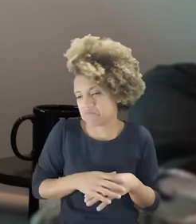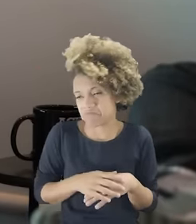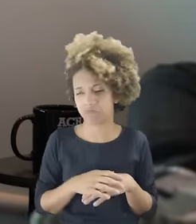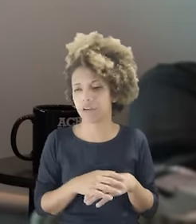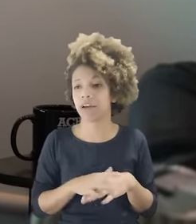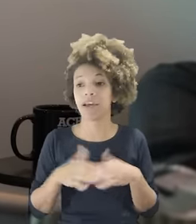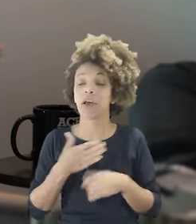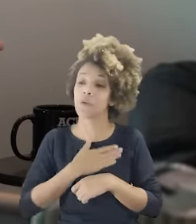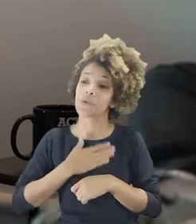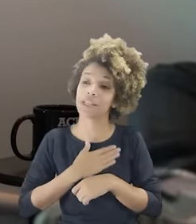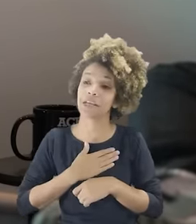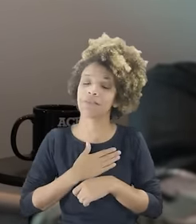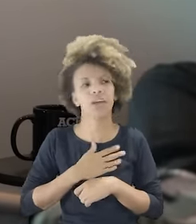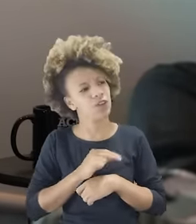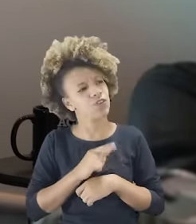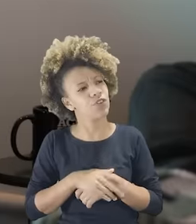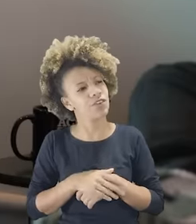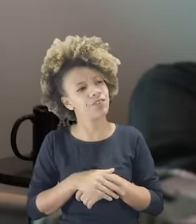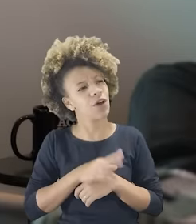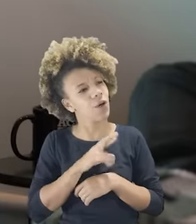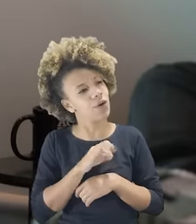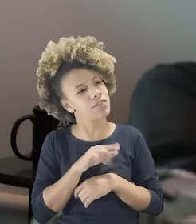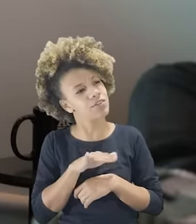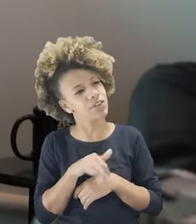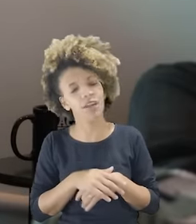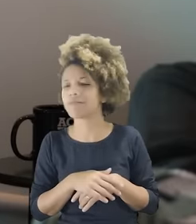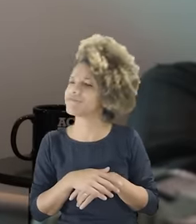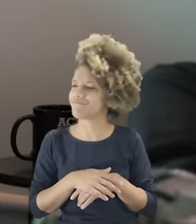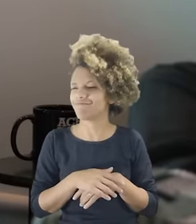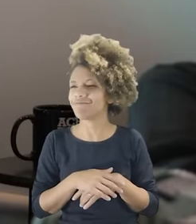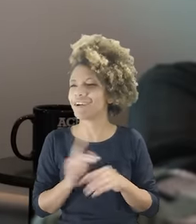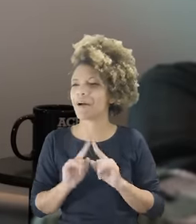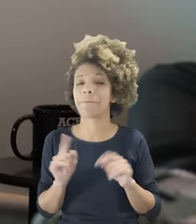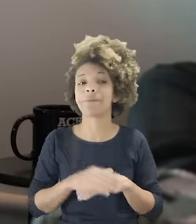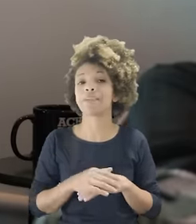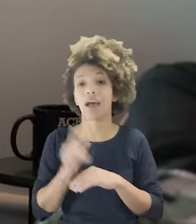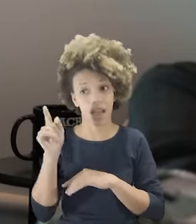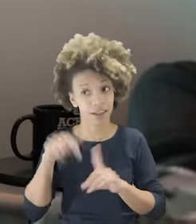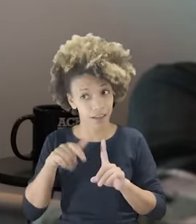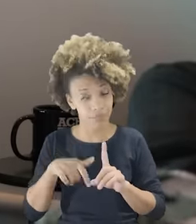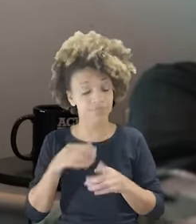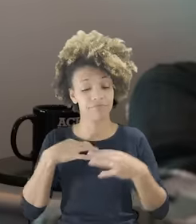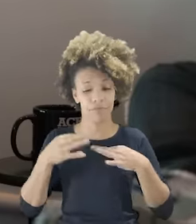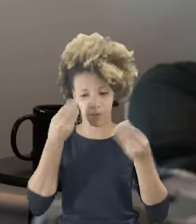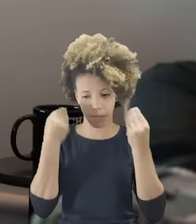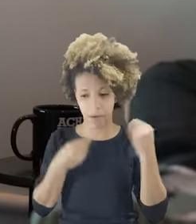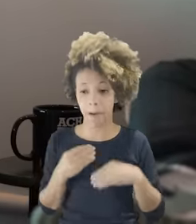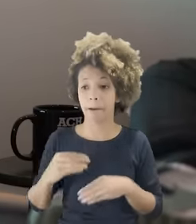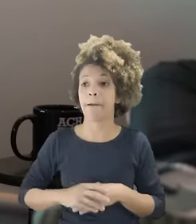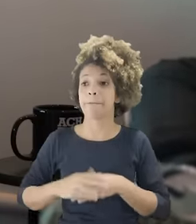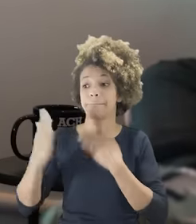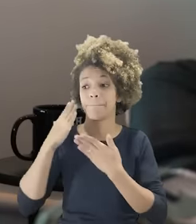na caracterização e eu gostei assim tipo ah eu fiquei com cara de Rosângela né Sabe quando eu falei e ele fala vou pegar aquela caracterização para